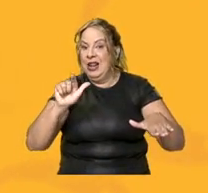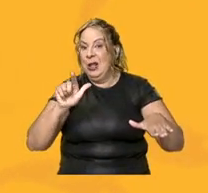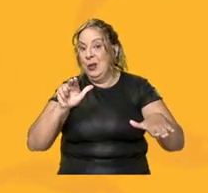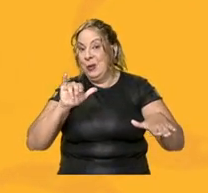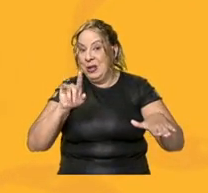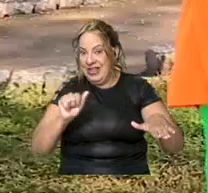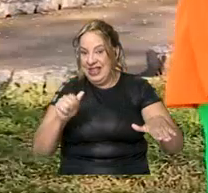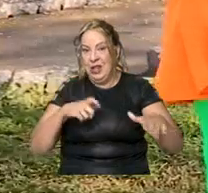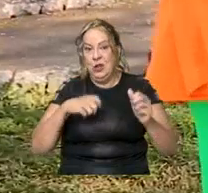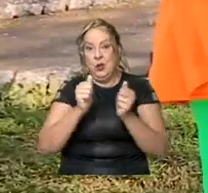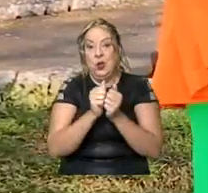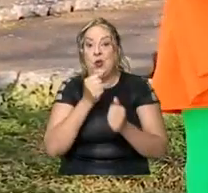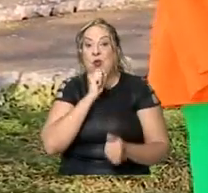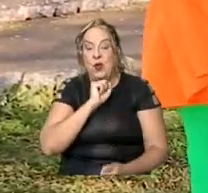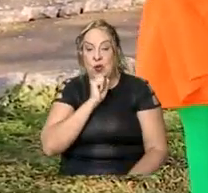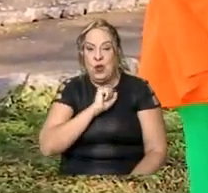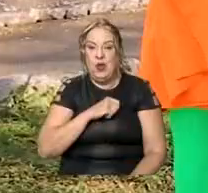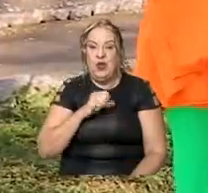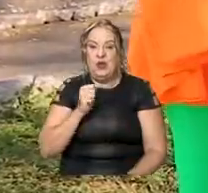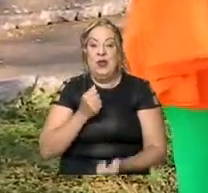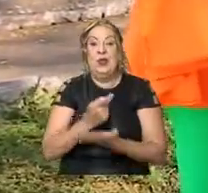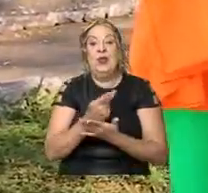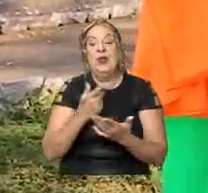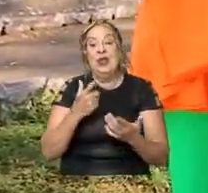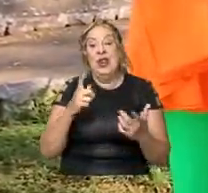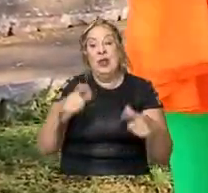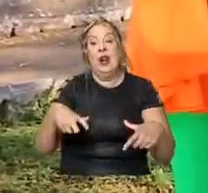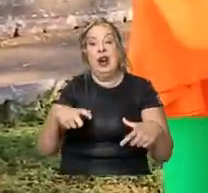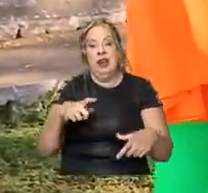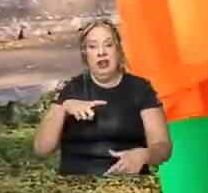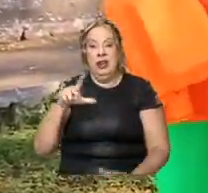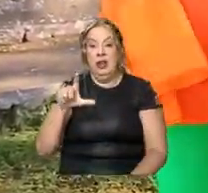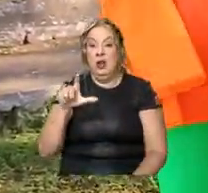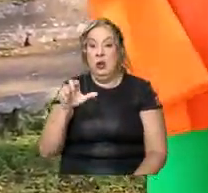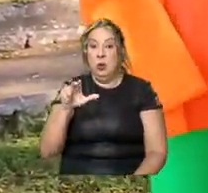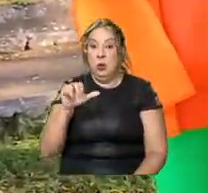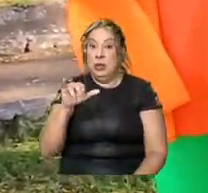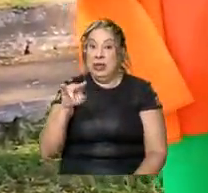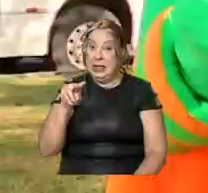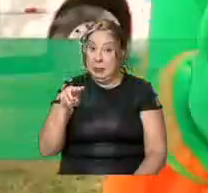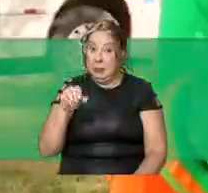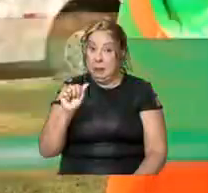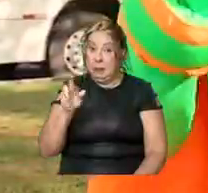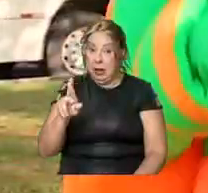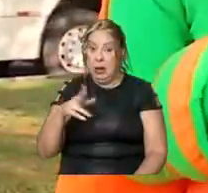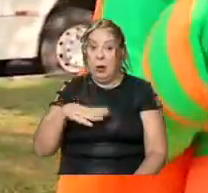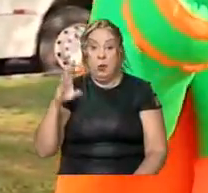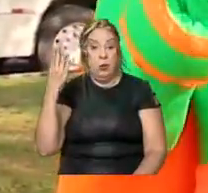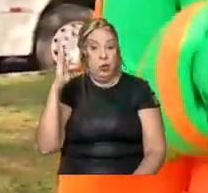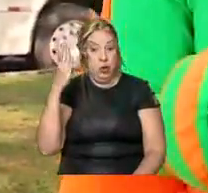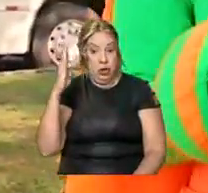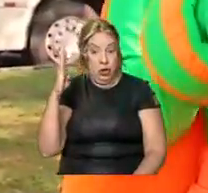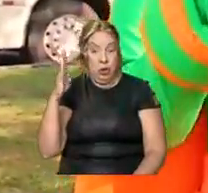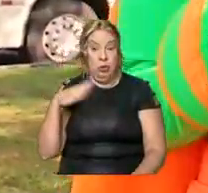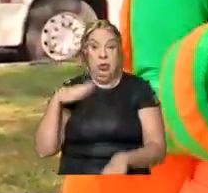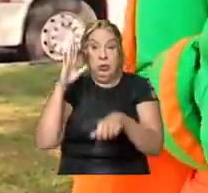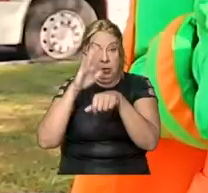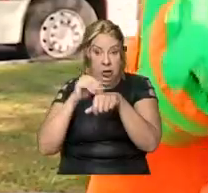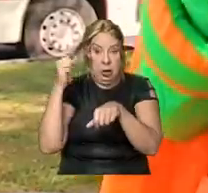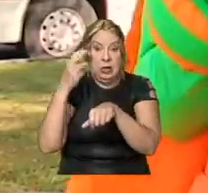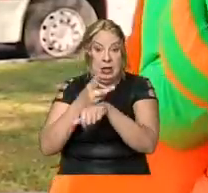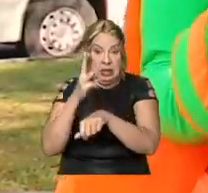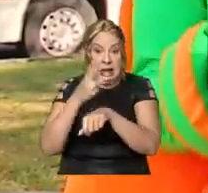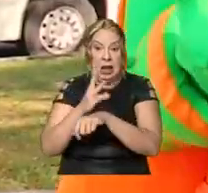com a sua vovó. A promotora Pé-Quente foi a Lucimar, que faz parte da Regional Bugio. É só me chamar no zap, que eu vou